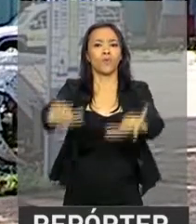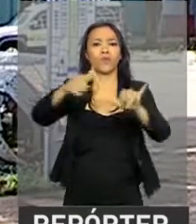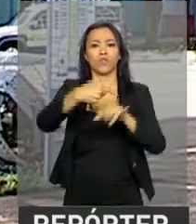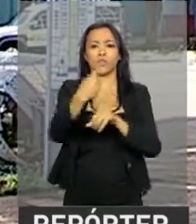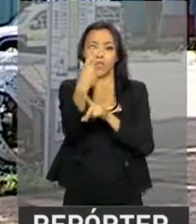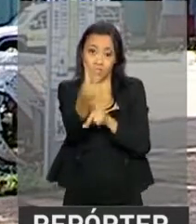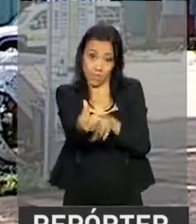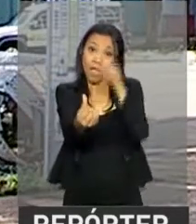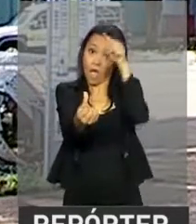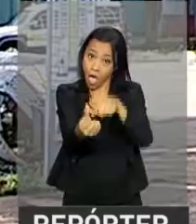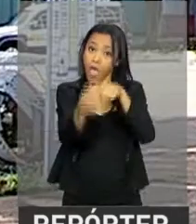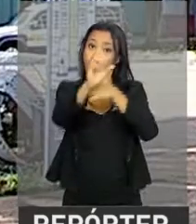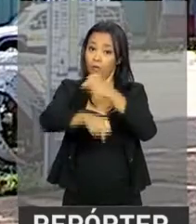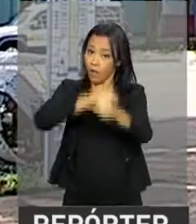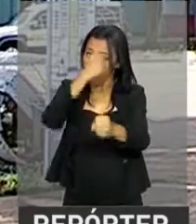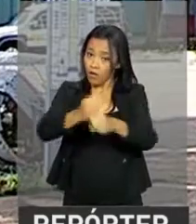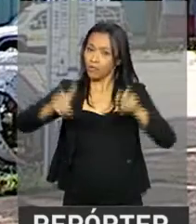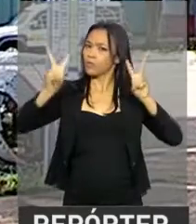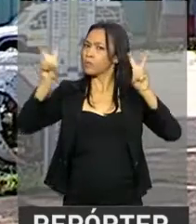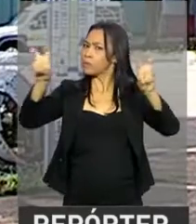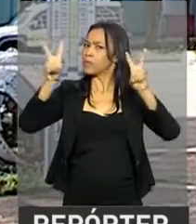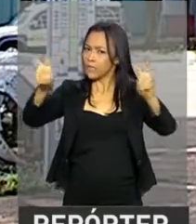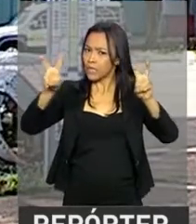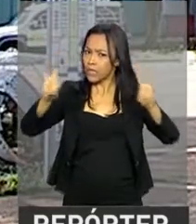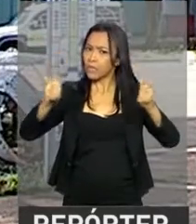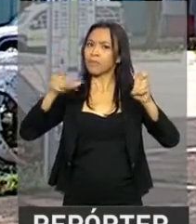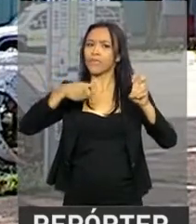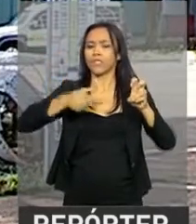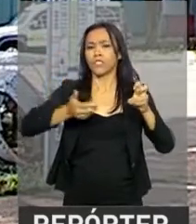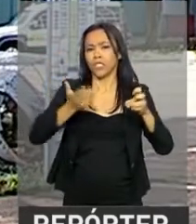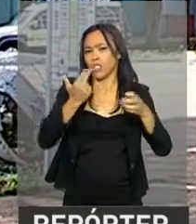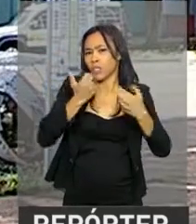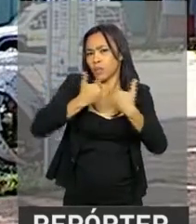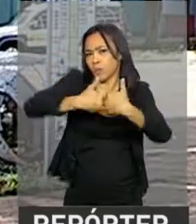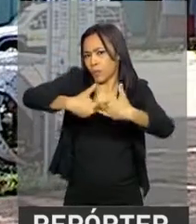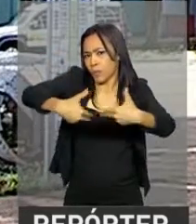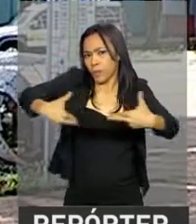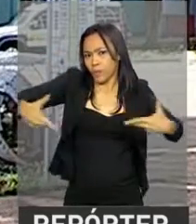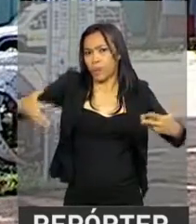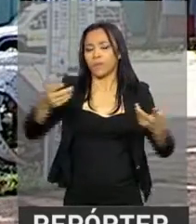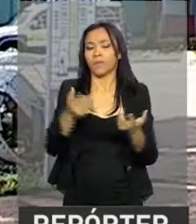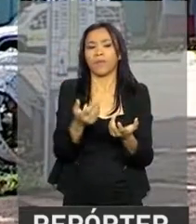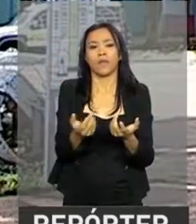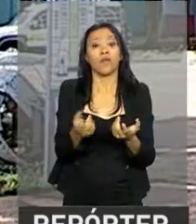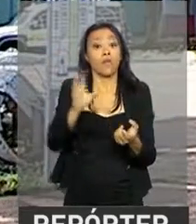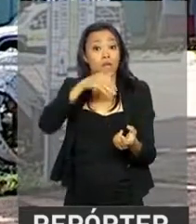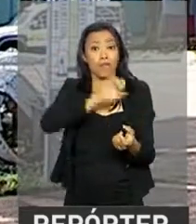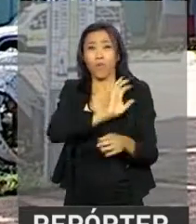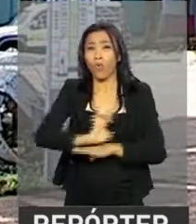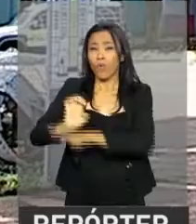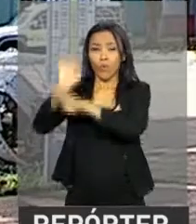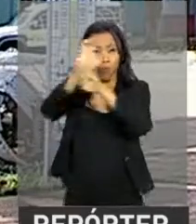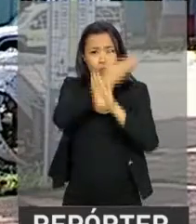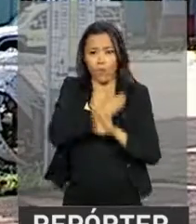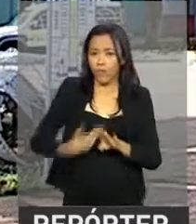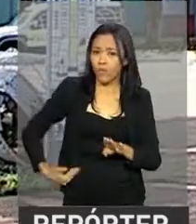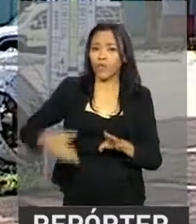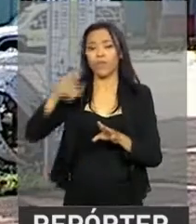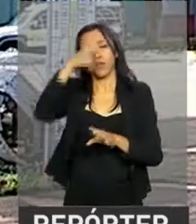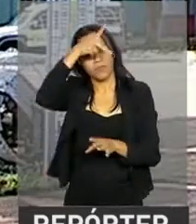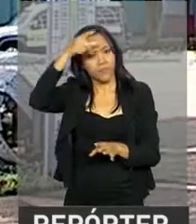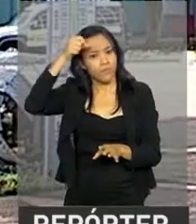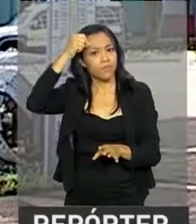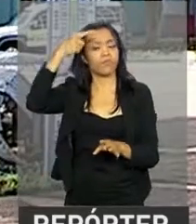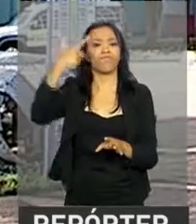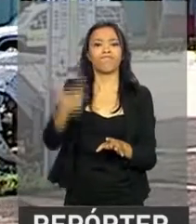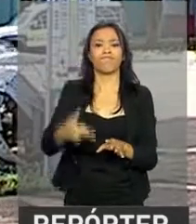2016 como Ano Internacional das Leguminosas. Em todo o país, governos estaduais e municipais,